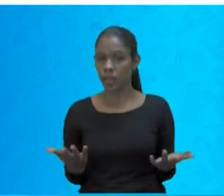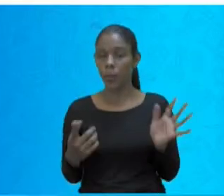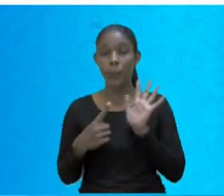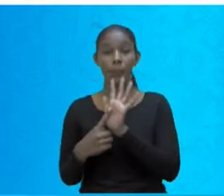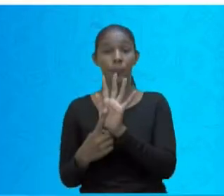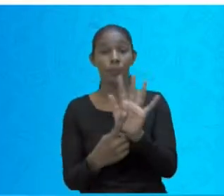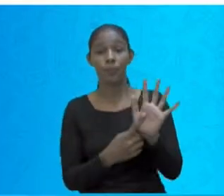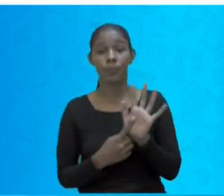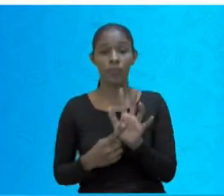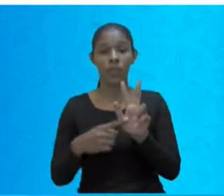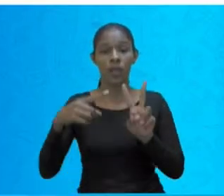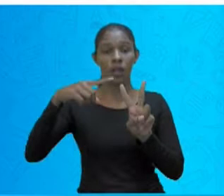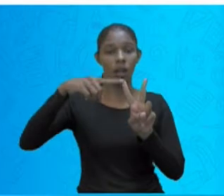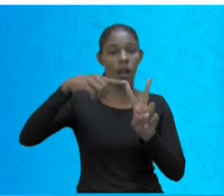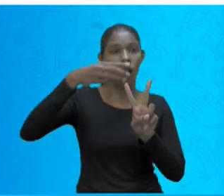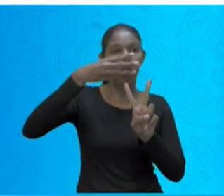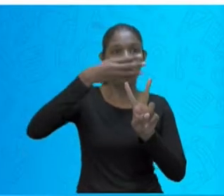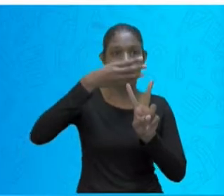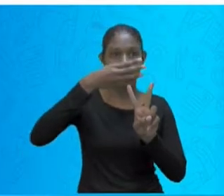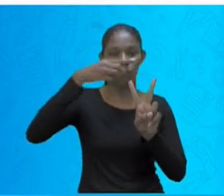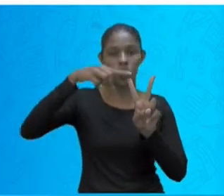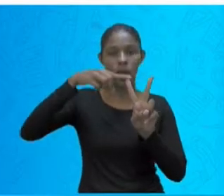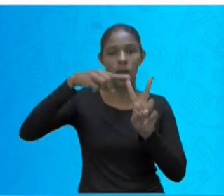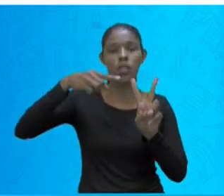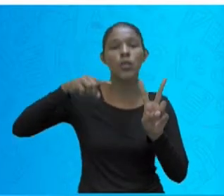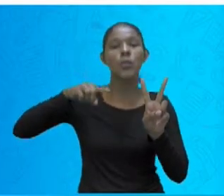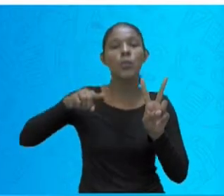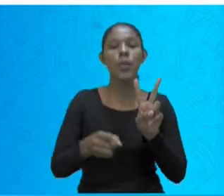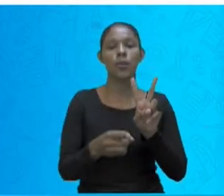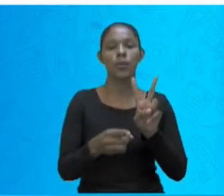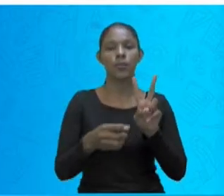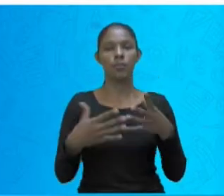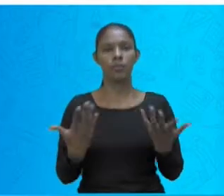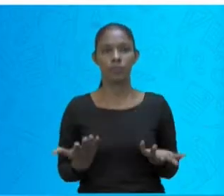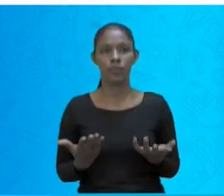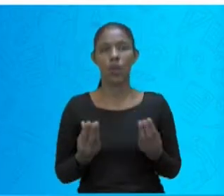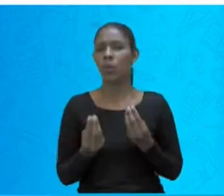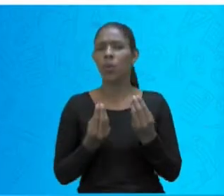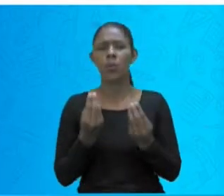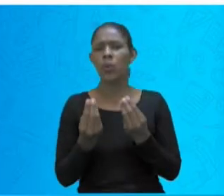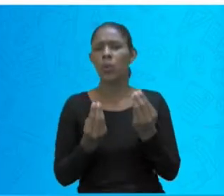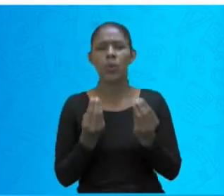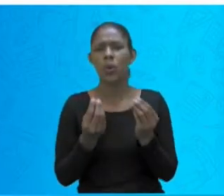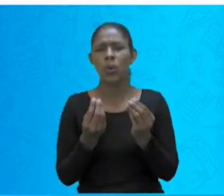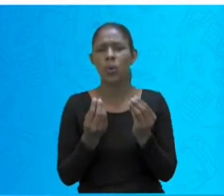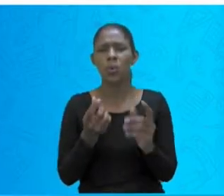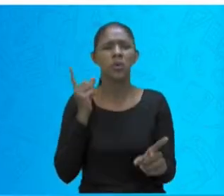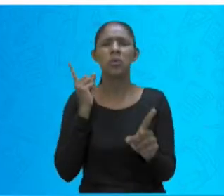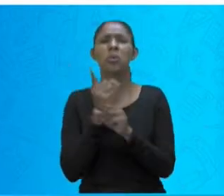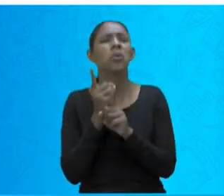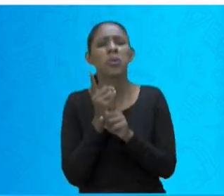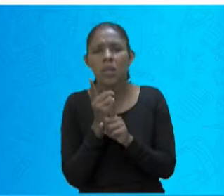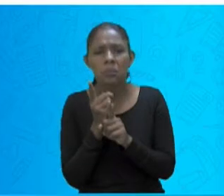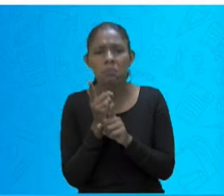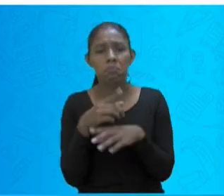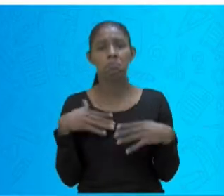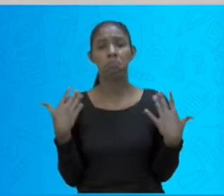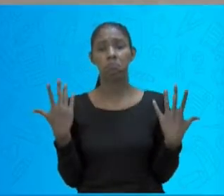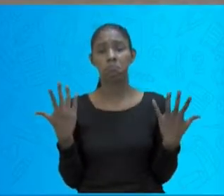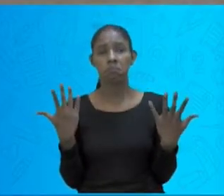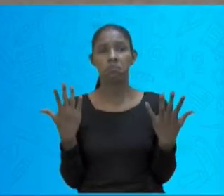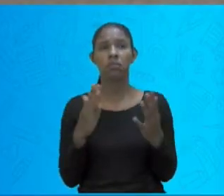Determine raiz cúbica de 1000. Como fazer para encontrar a raiz cúbica de